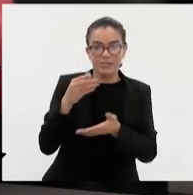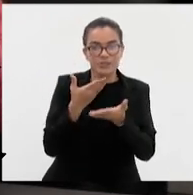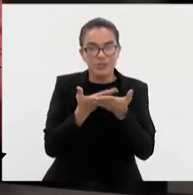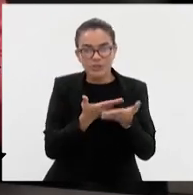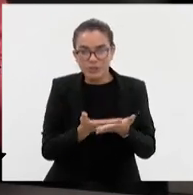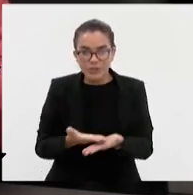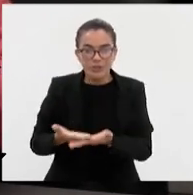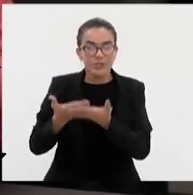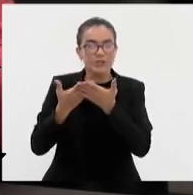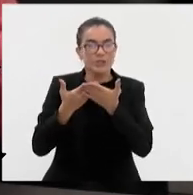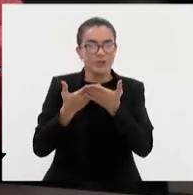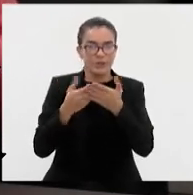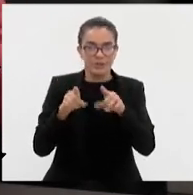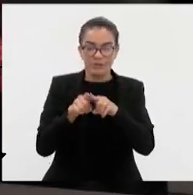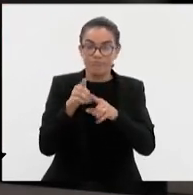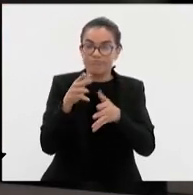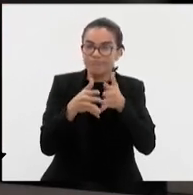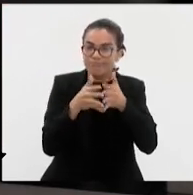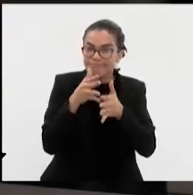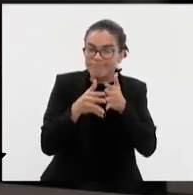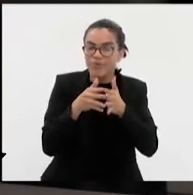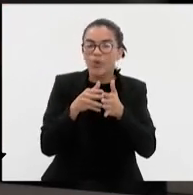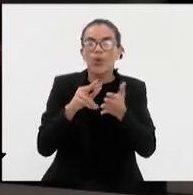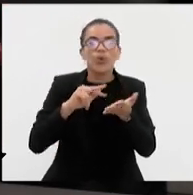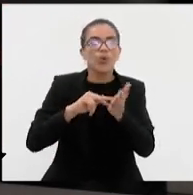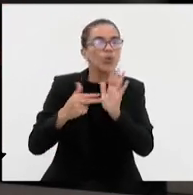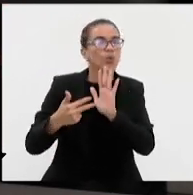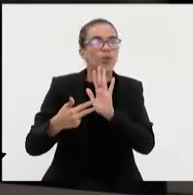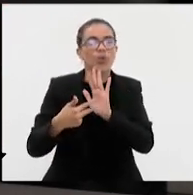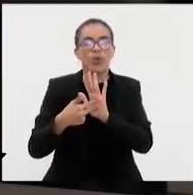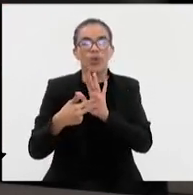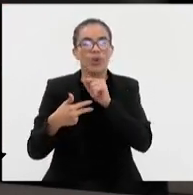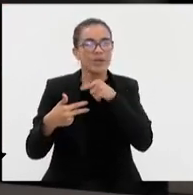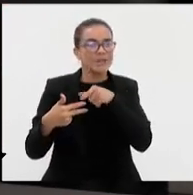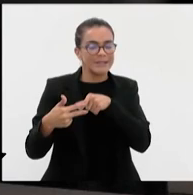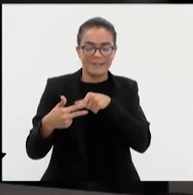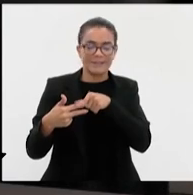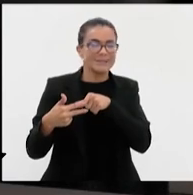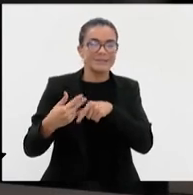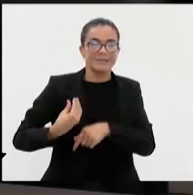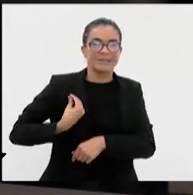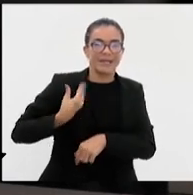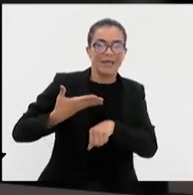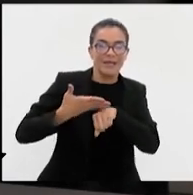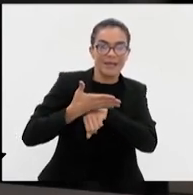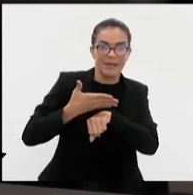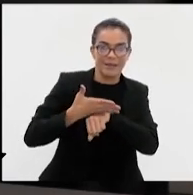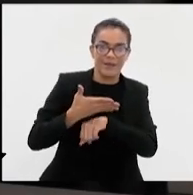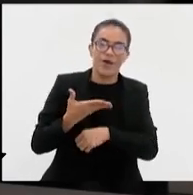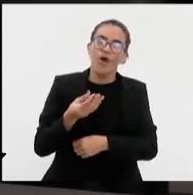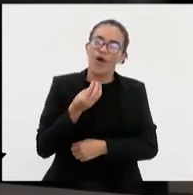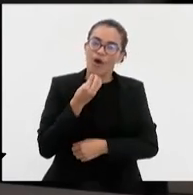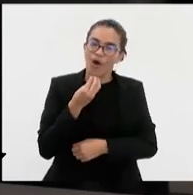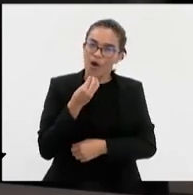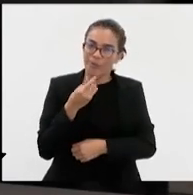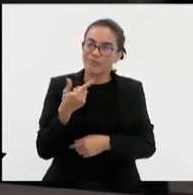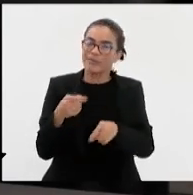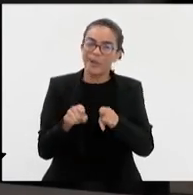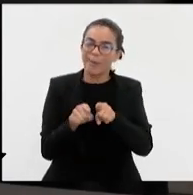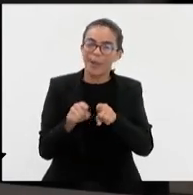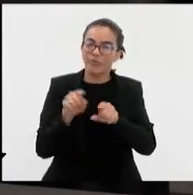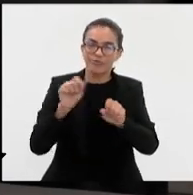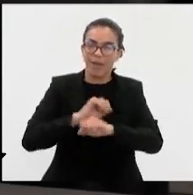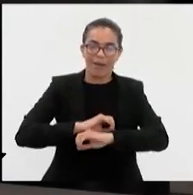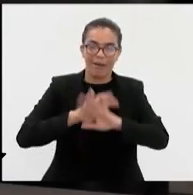dos estudos, dos impactos, o que é, né, essa participação. Isso também não está pacificado e Vossa Excelência